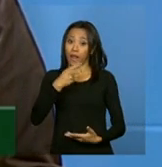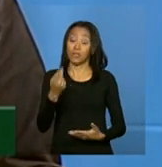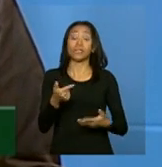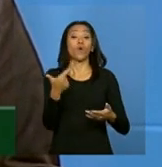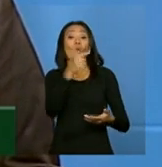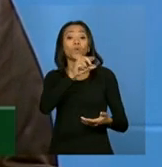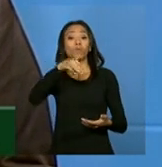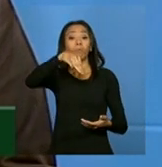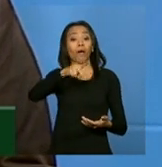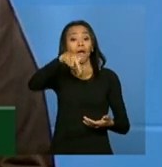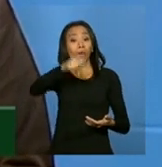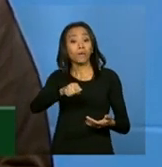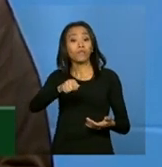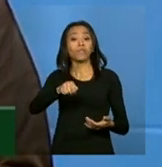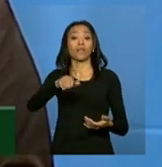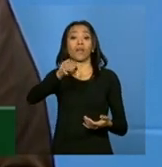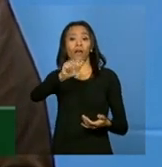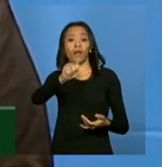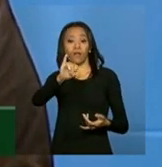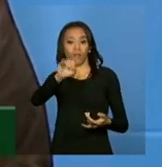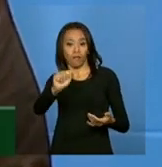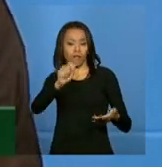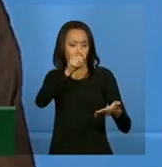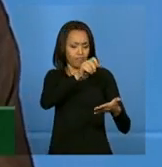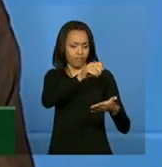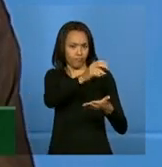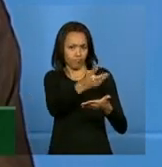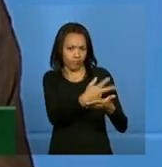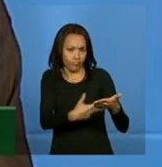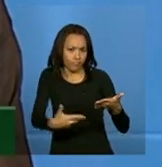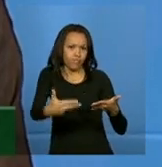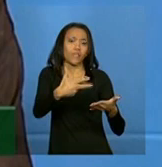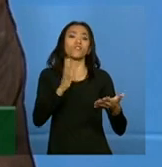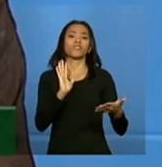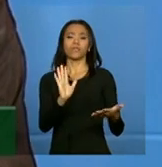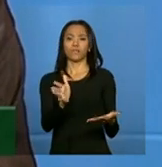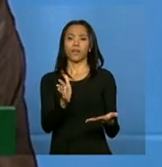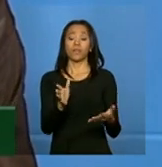sem dúvida, já não era sem tempo. E muito aconteceu desde